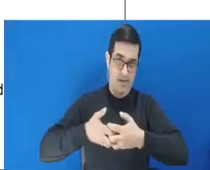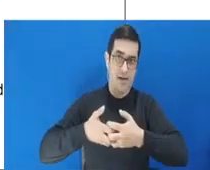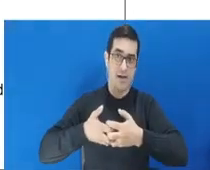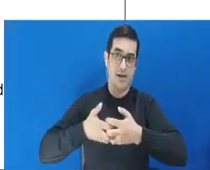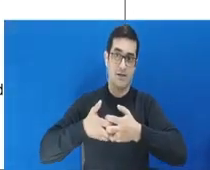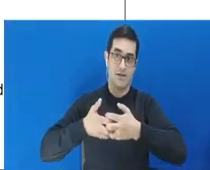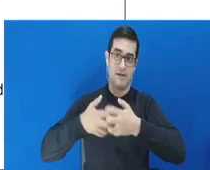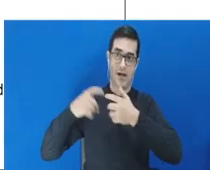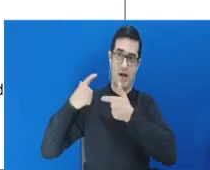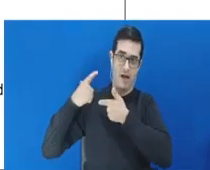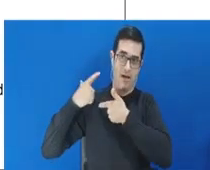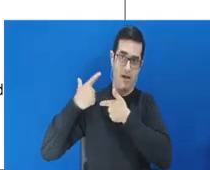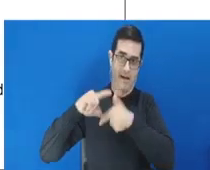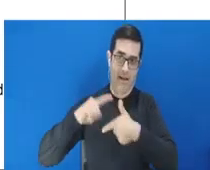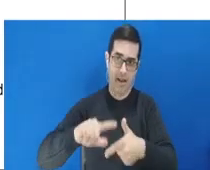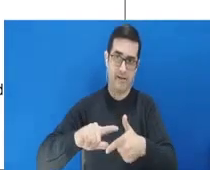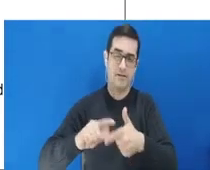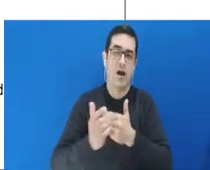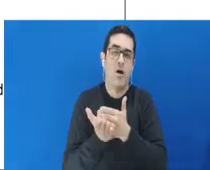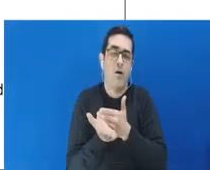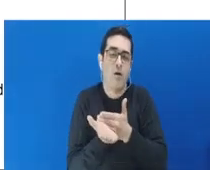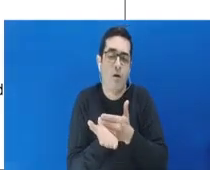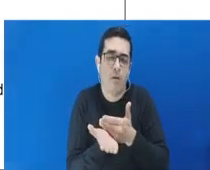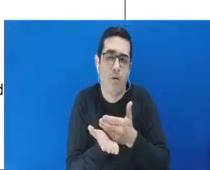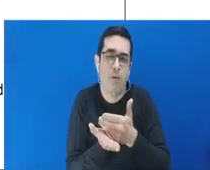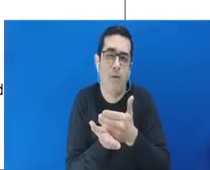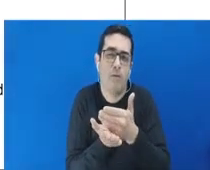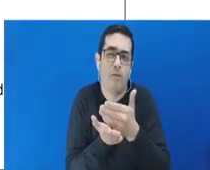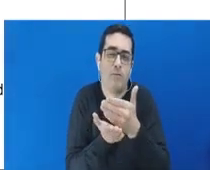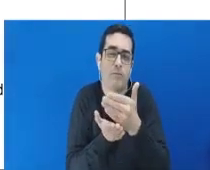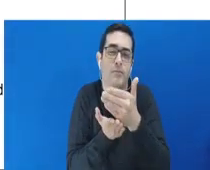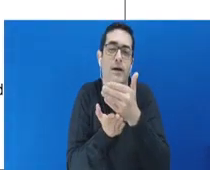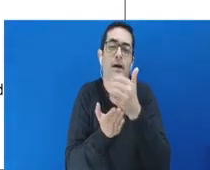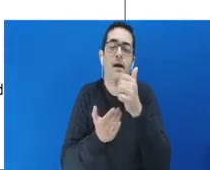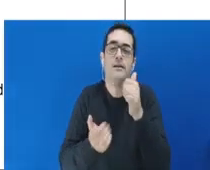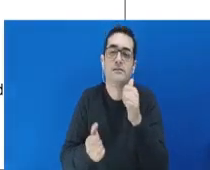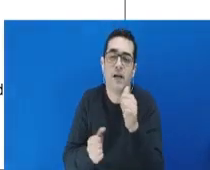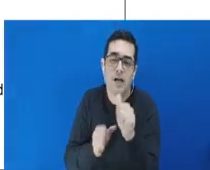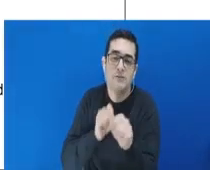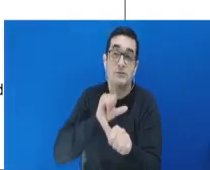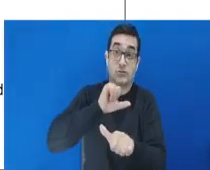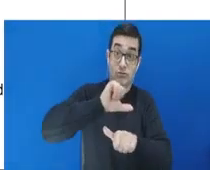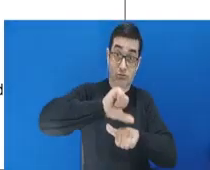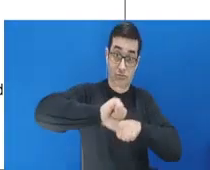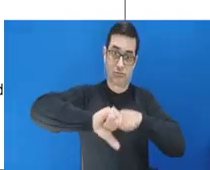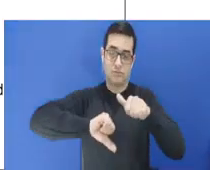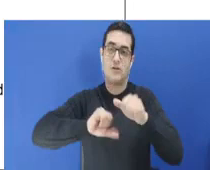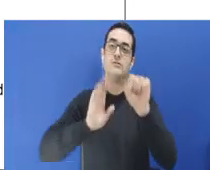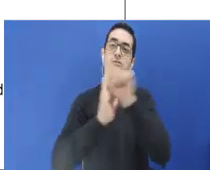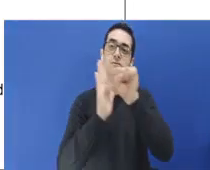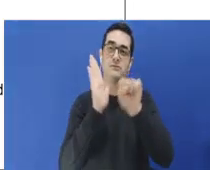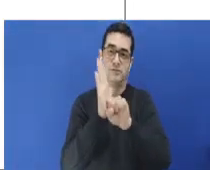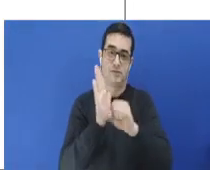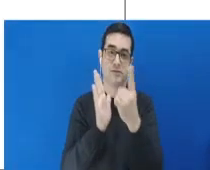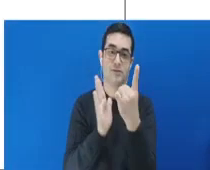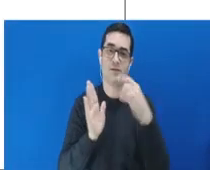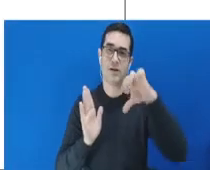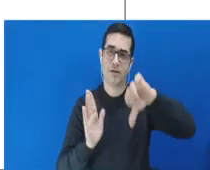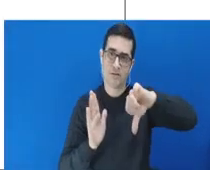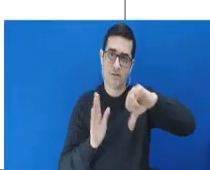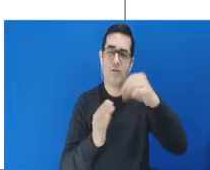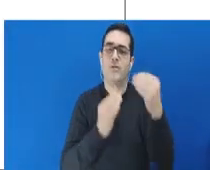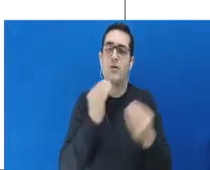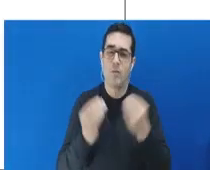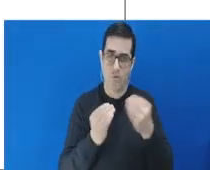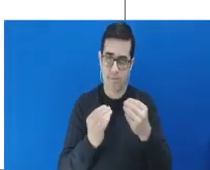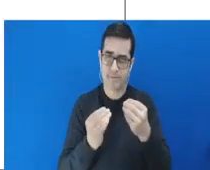clássica começa a sofrer mudanças ainda no final do século XIX. Como? Bom,